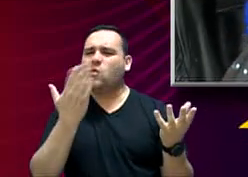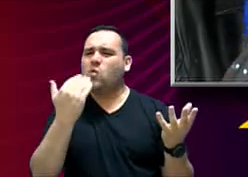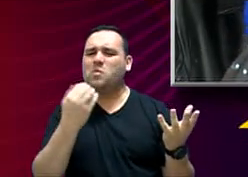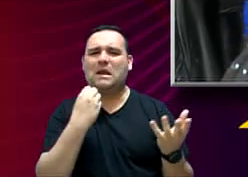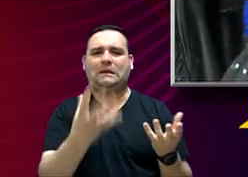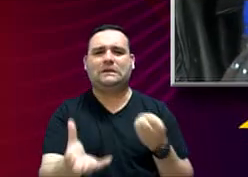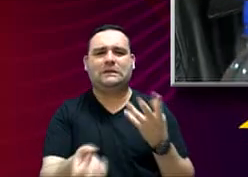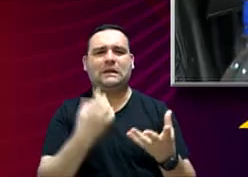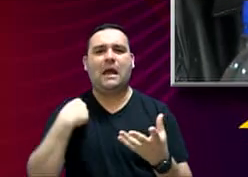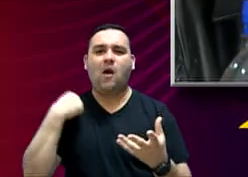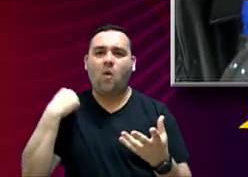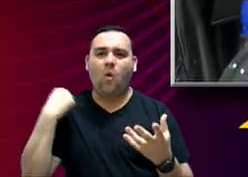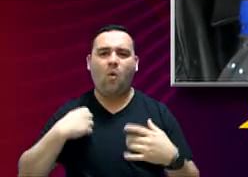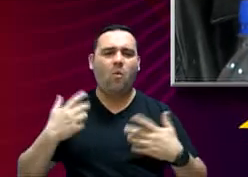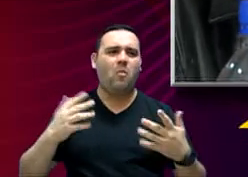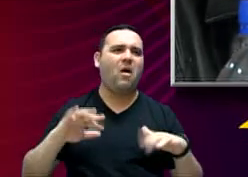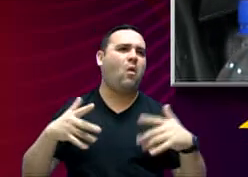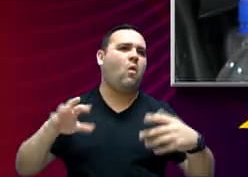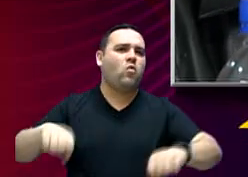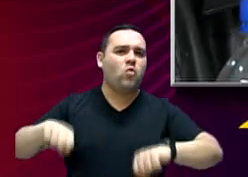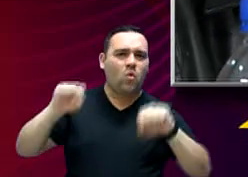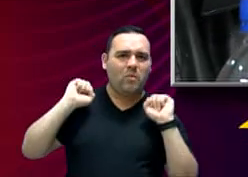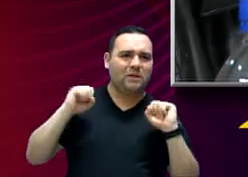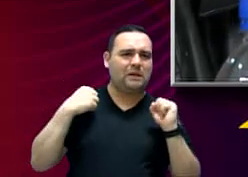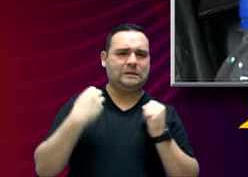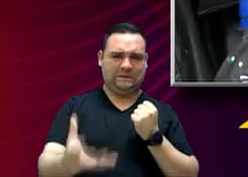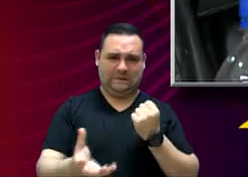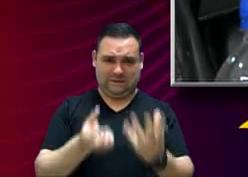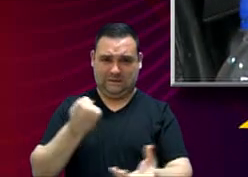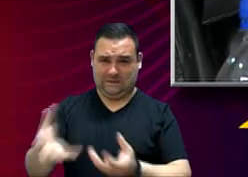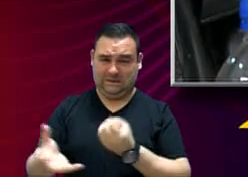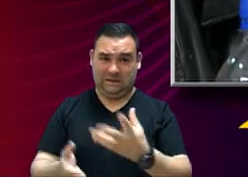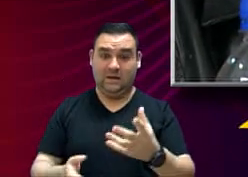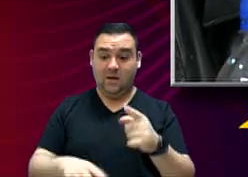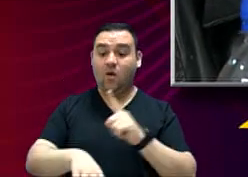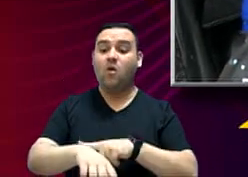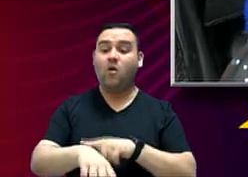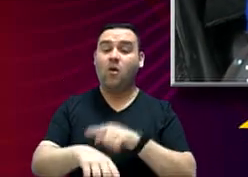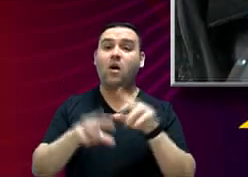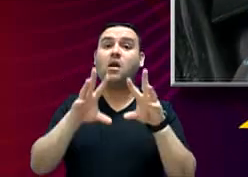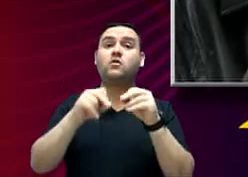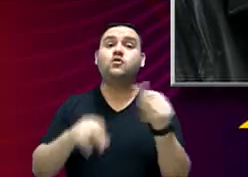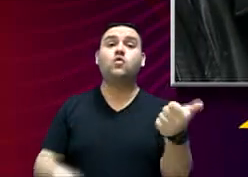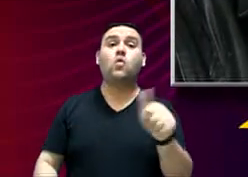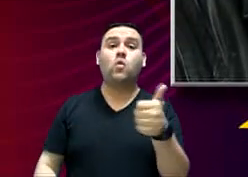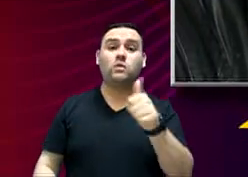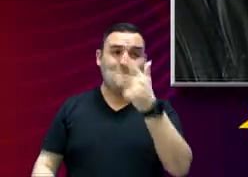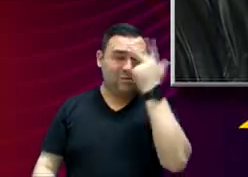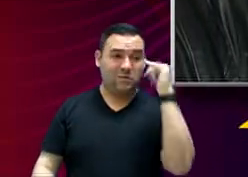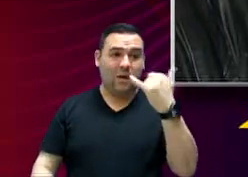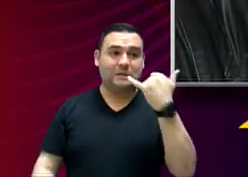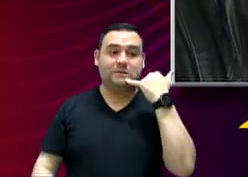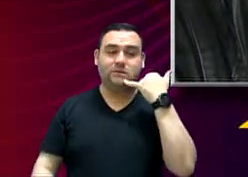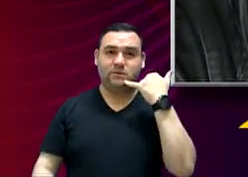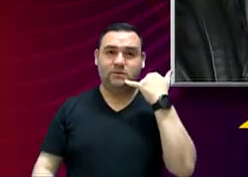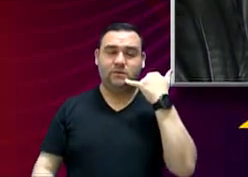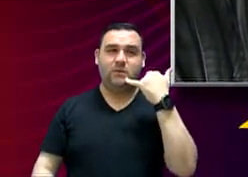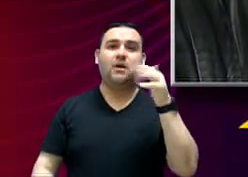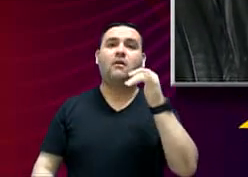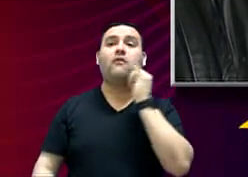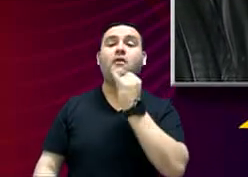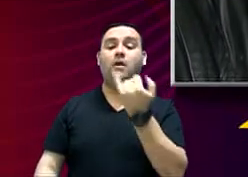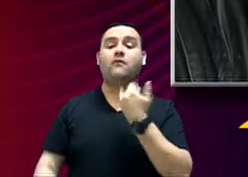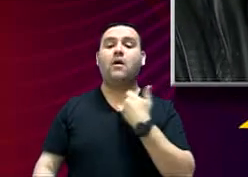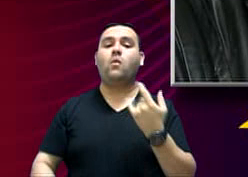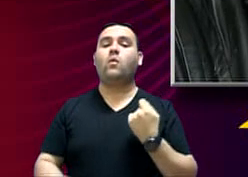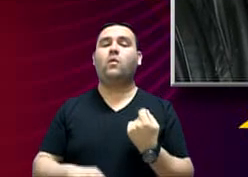e de roupa e de cobertor, você acredita que era 11 da noite, uma pessoa me ligou, vereador Marnês, dizendo